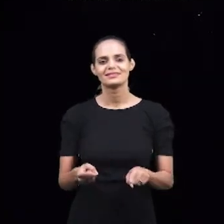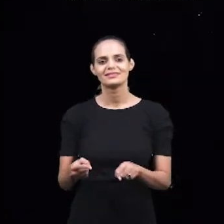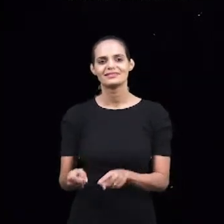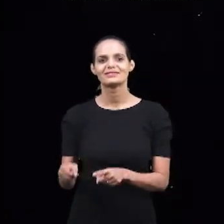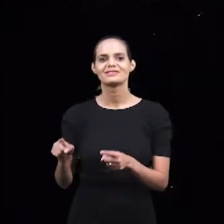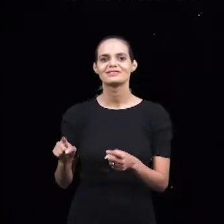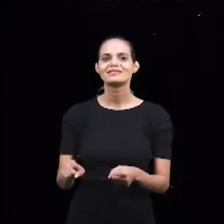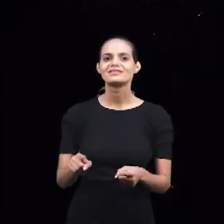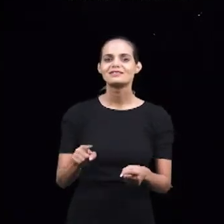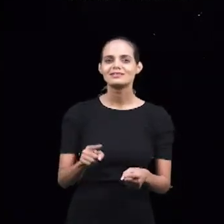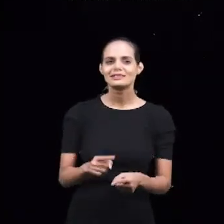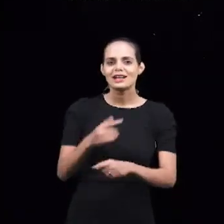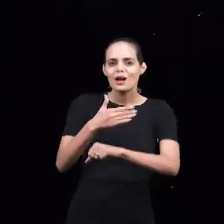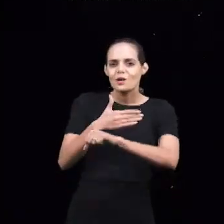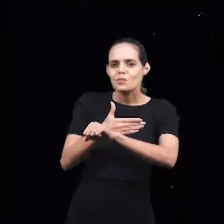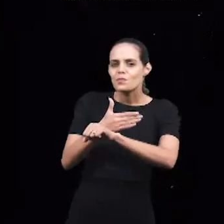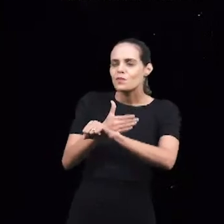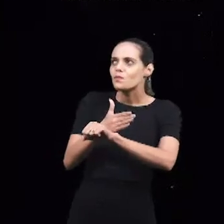Enquanto, ó